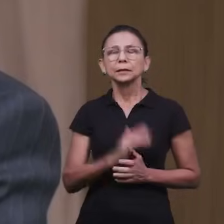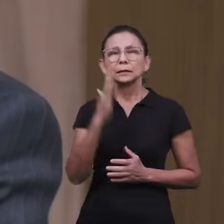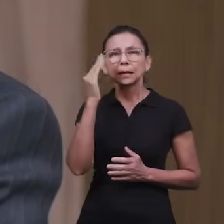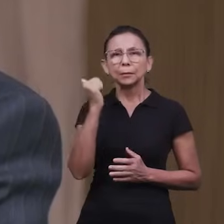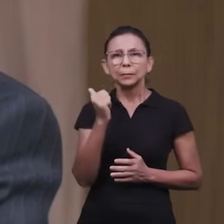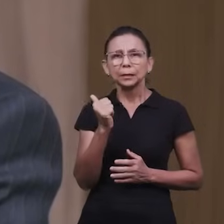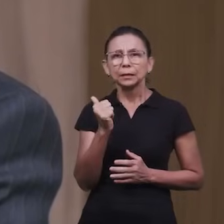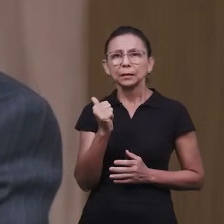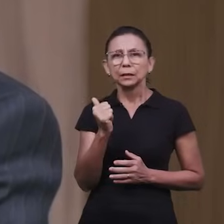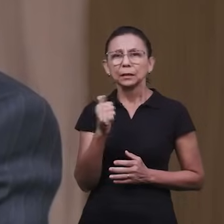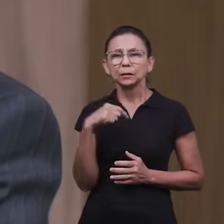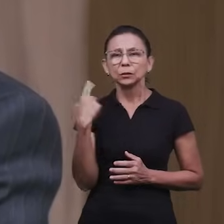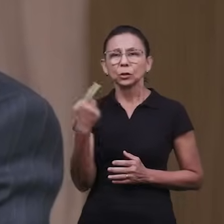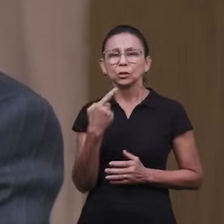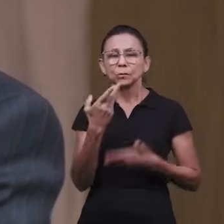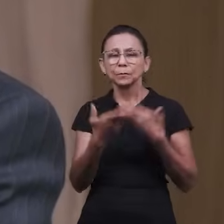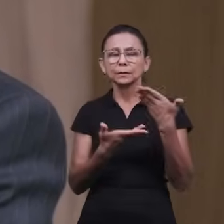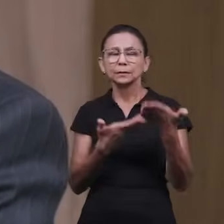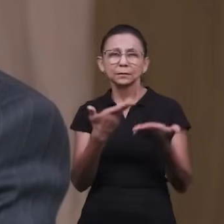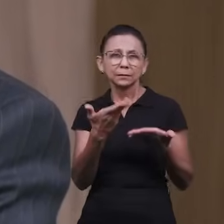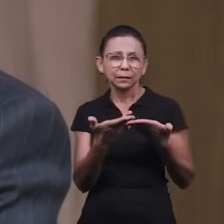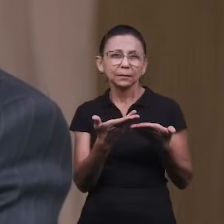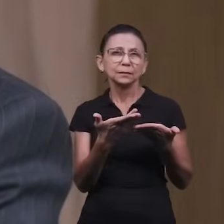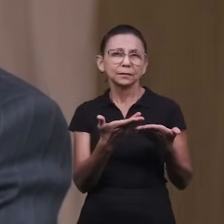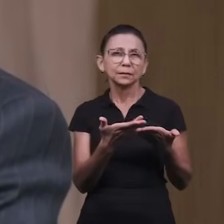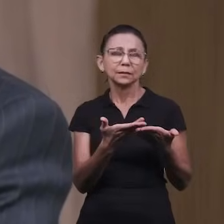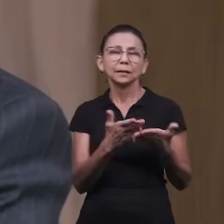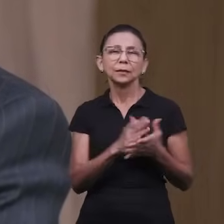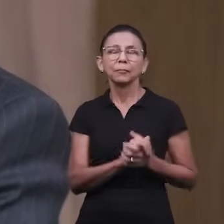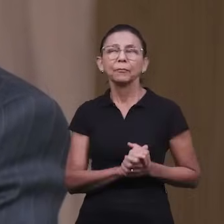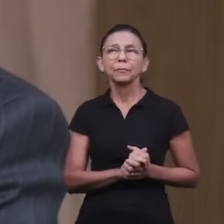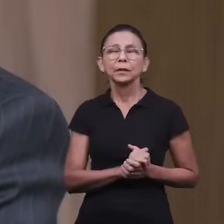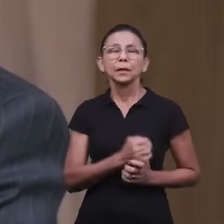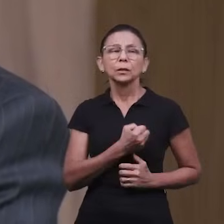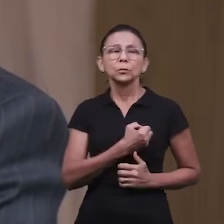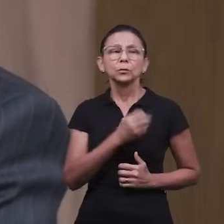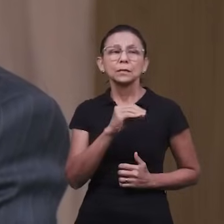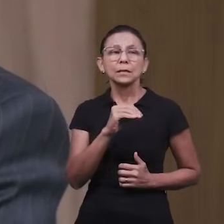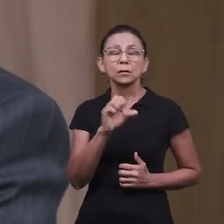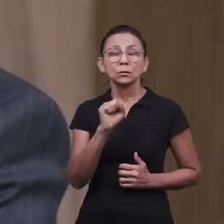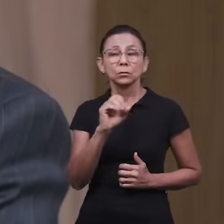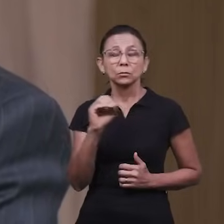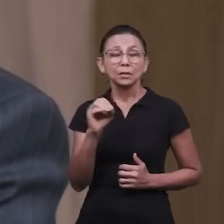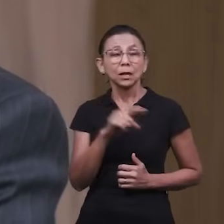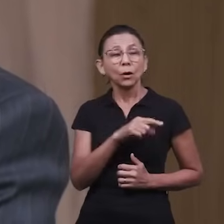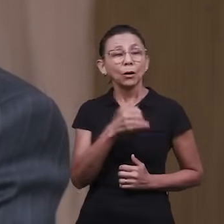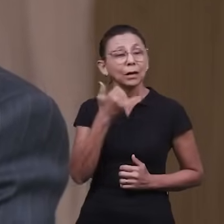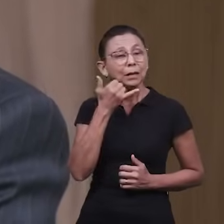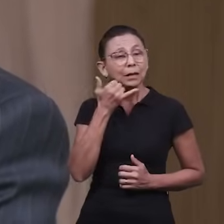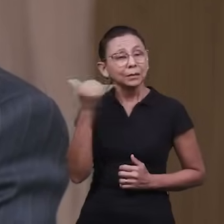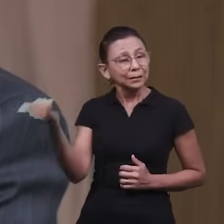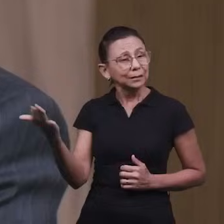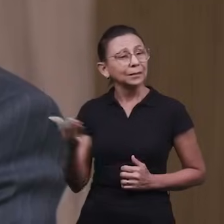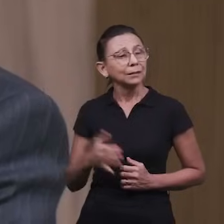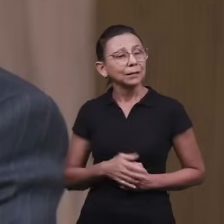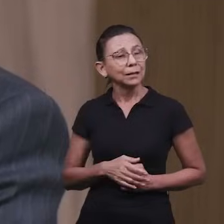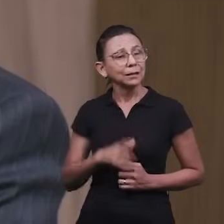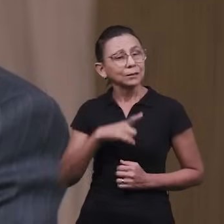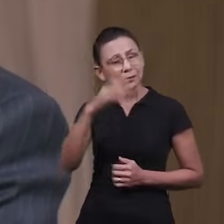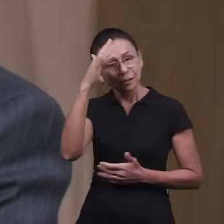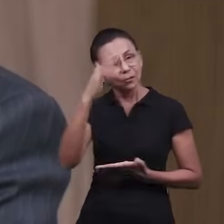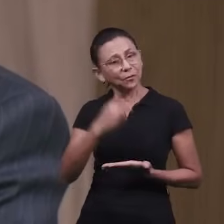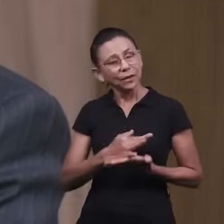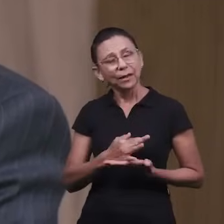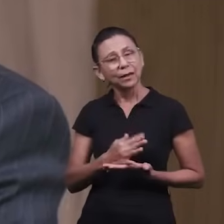E o que ele recebeu da palavra inicial foi o seguinte: liga para lá, porque os pastores vão orar, tenha fé,